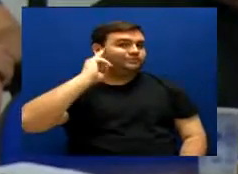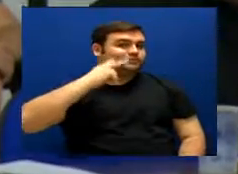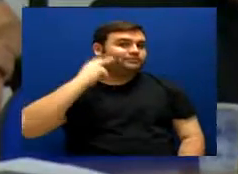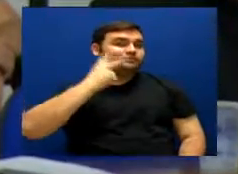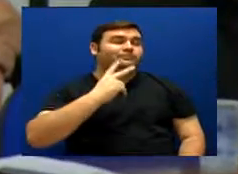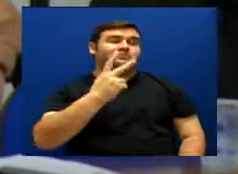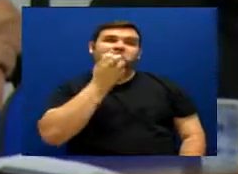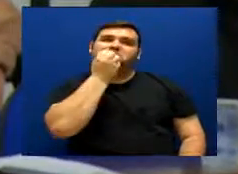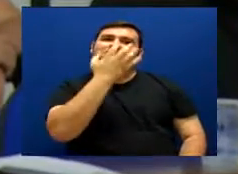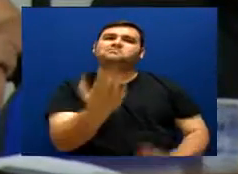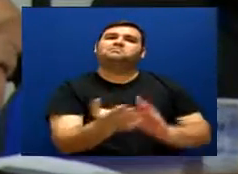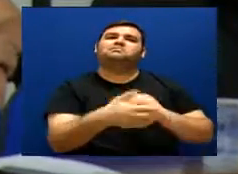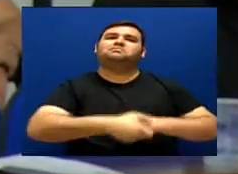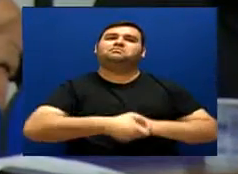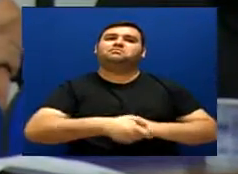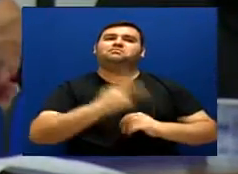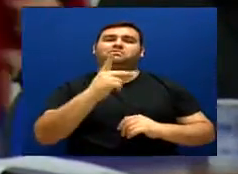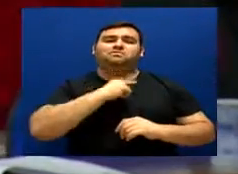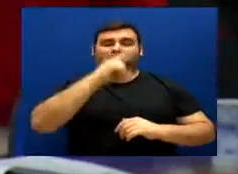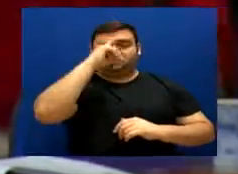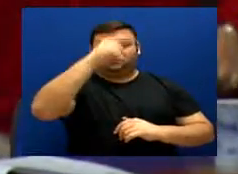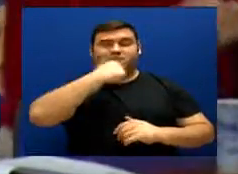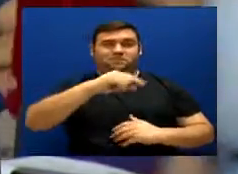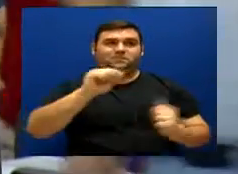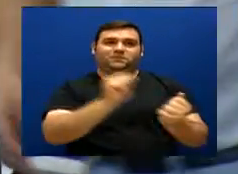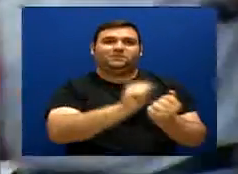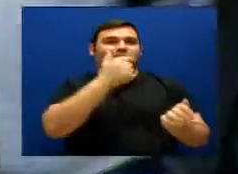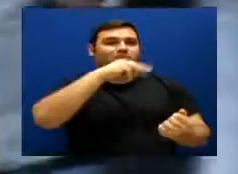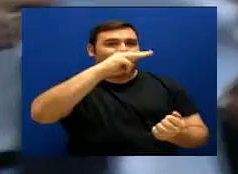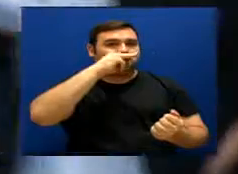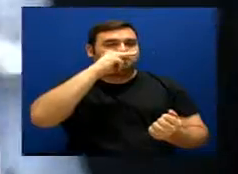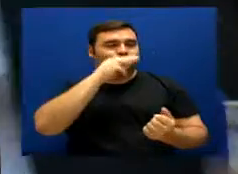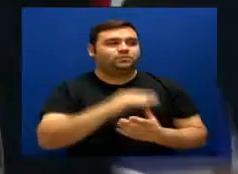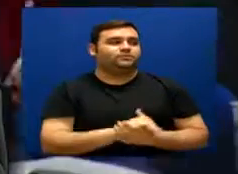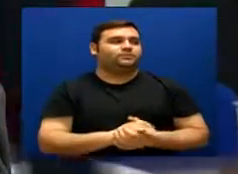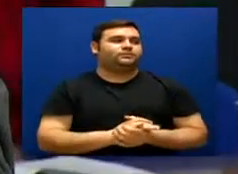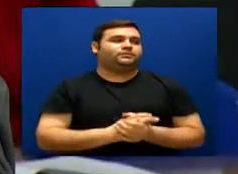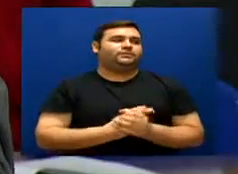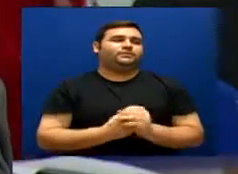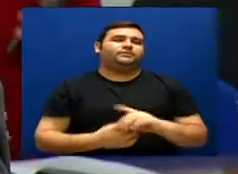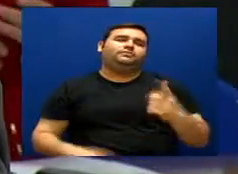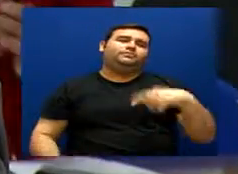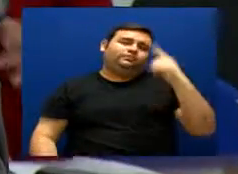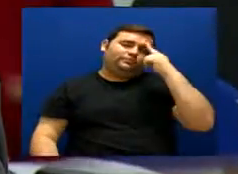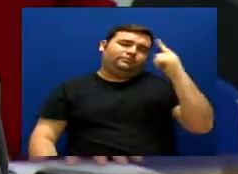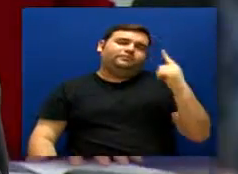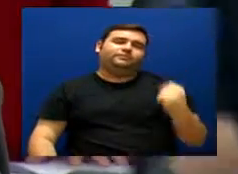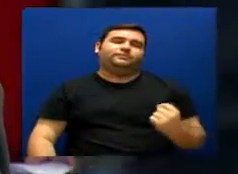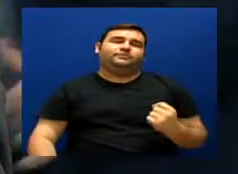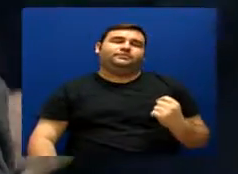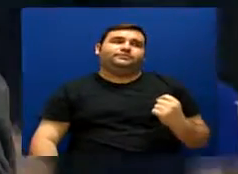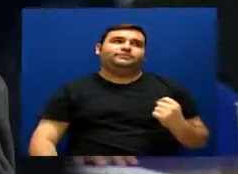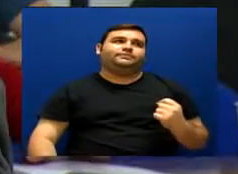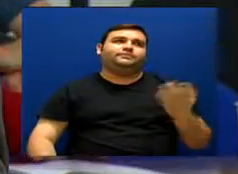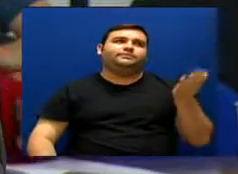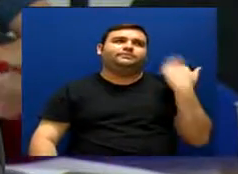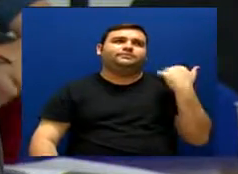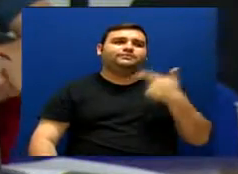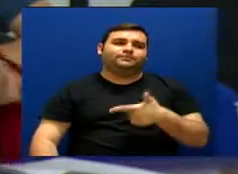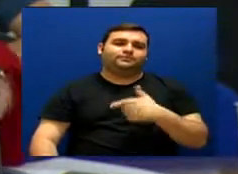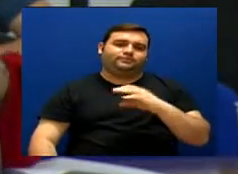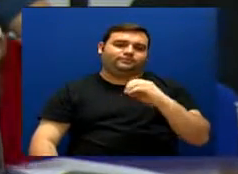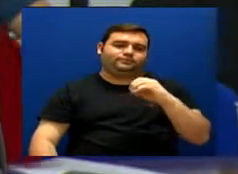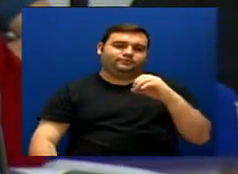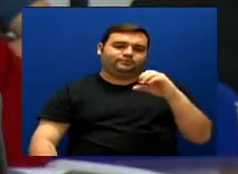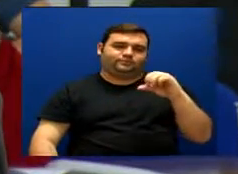pela feliz iniciativa, juntamente com o vereador Martinez. Só lembrando que, acho que em